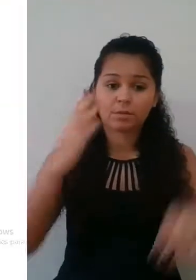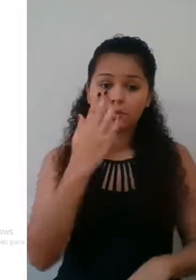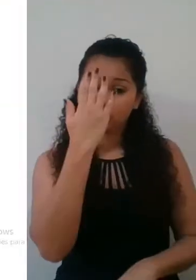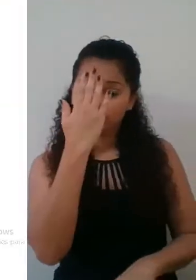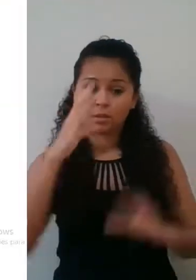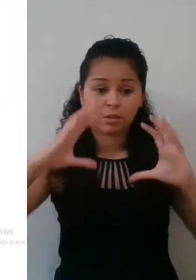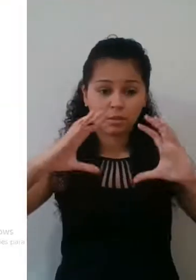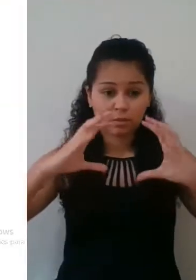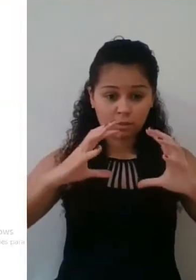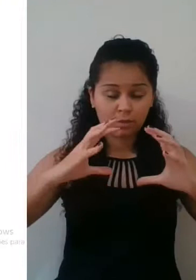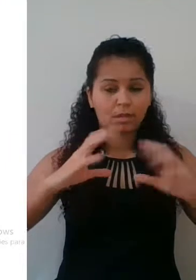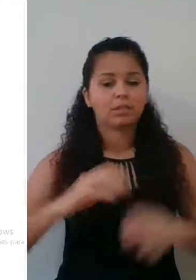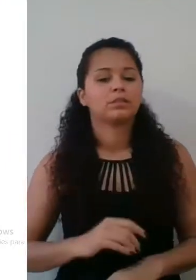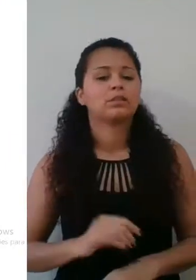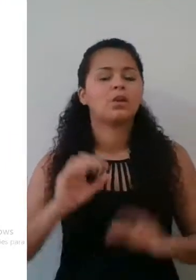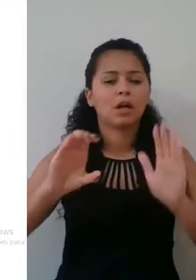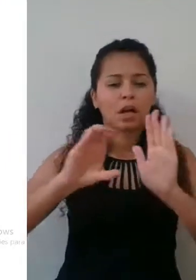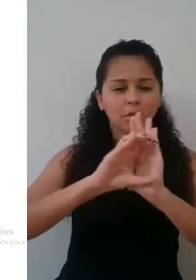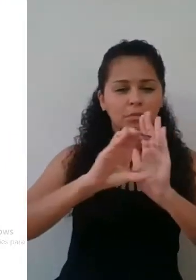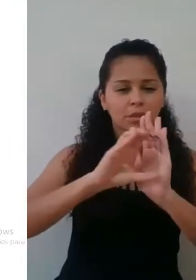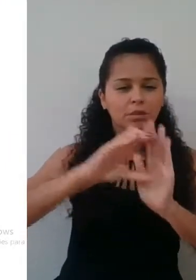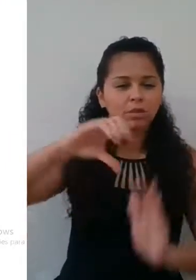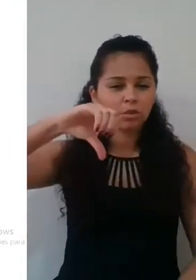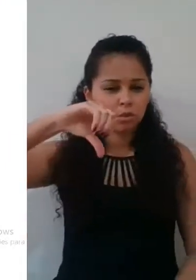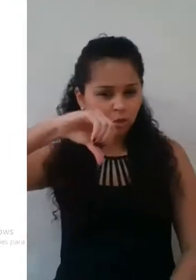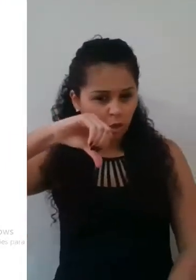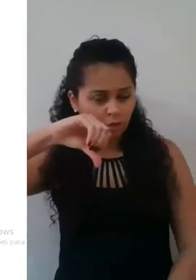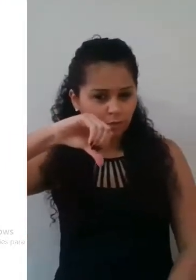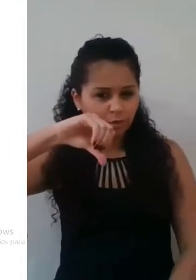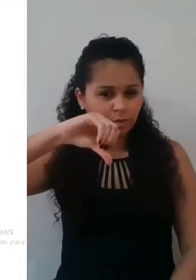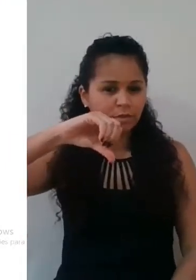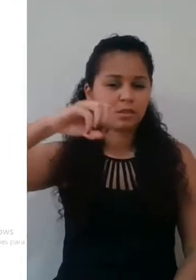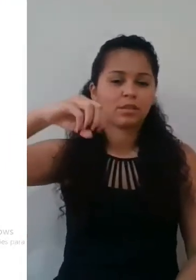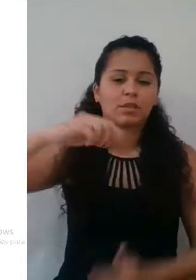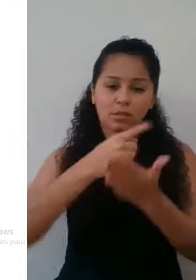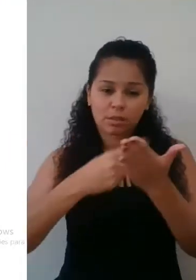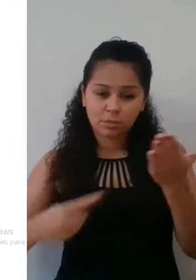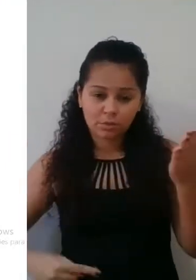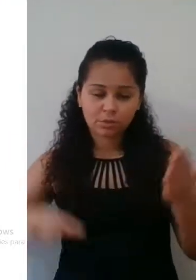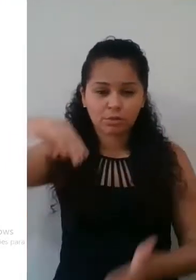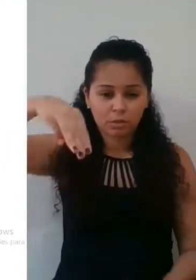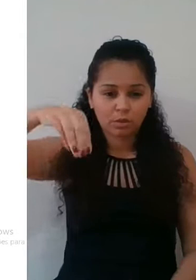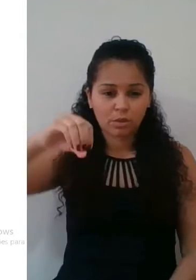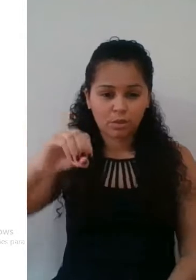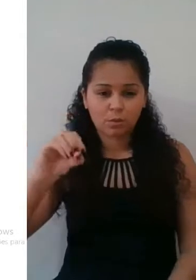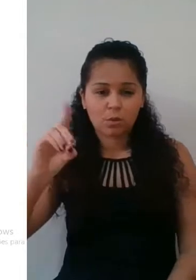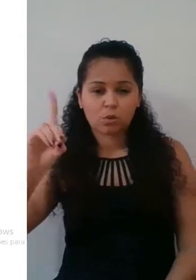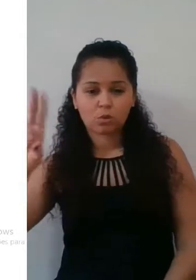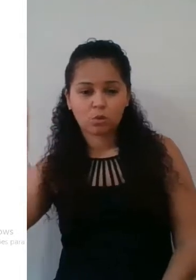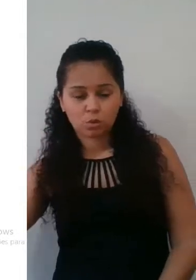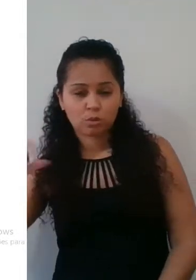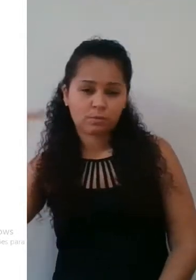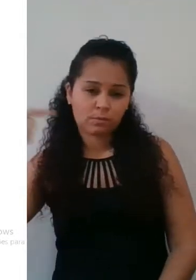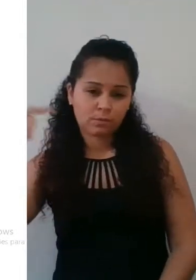Nosso assunto, espelho esférico, corresponde ao 9º capítulo, a segunda parte do 9º capítulo da nossa apostila de módulo